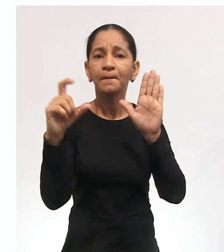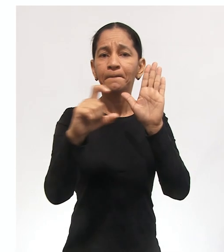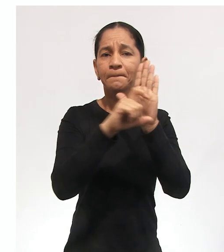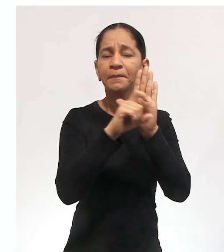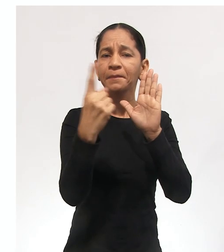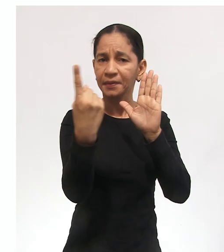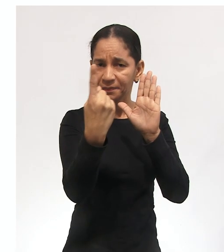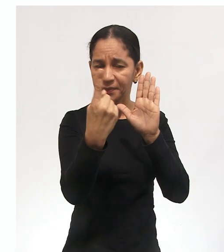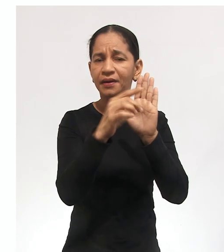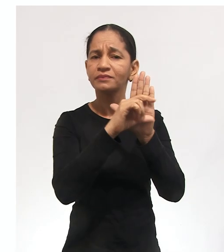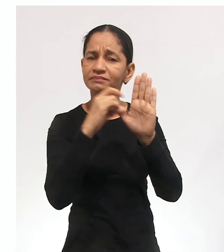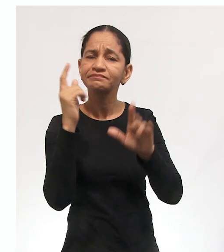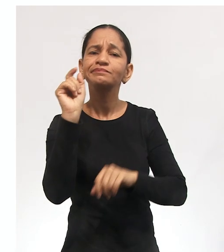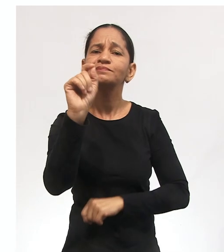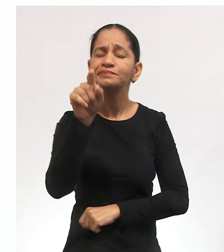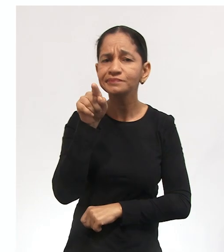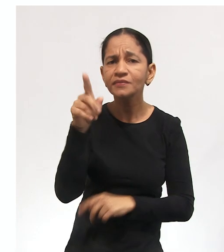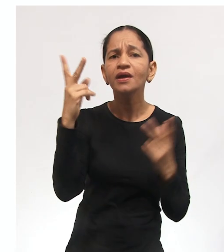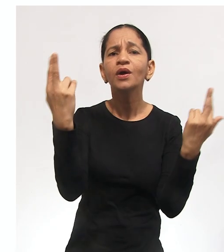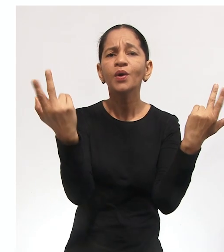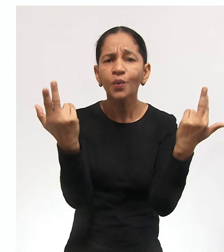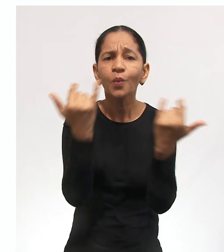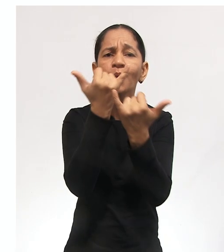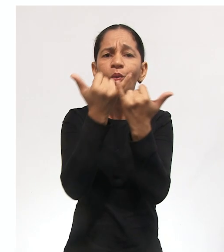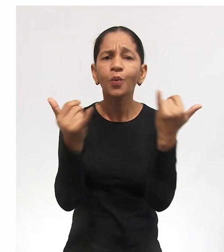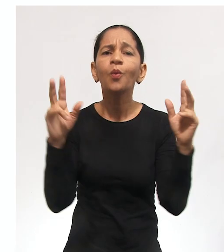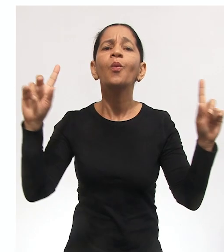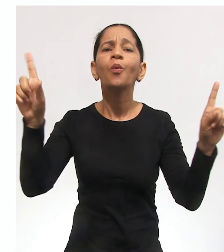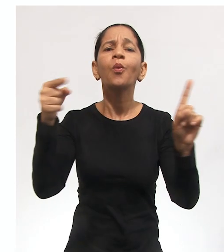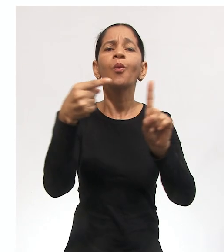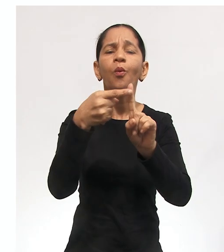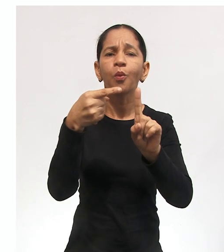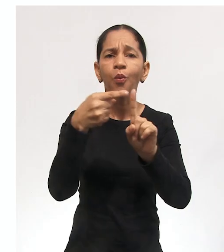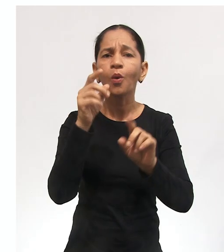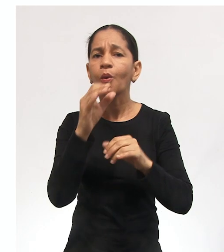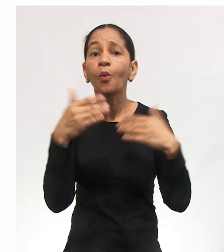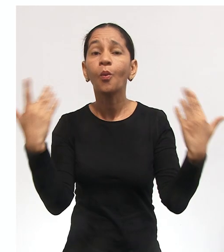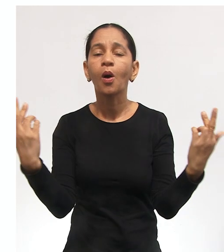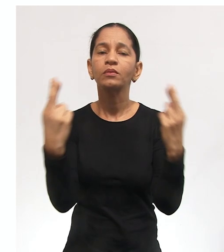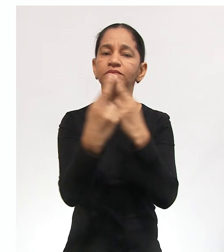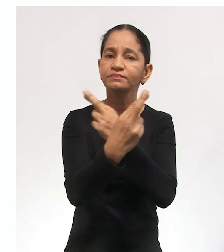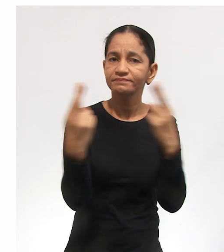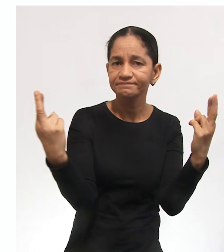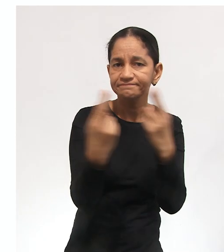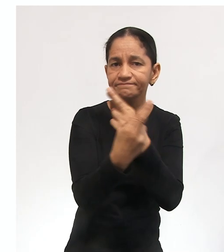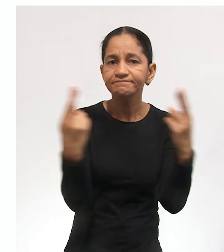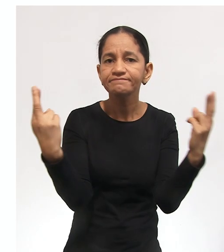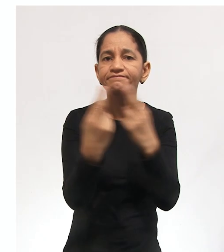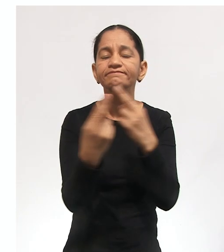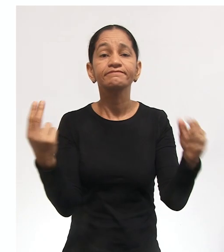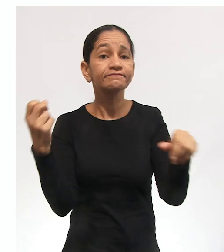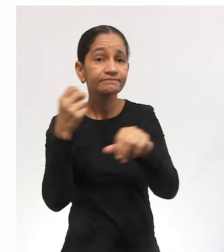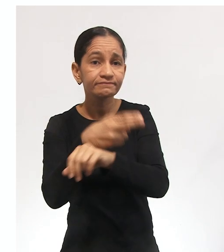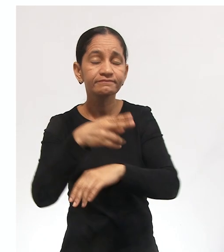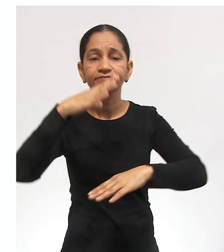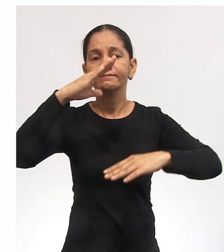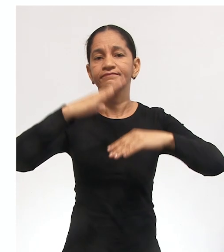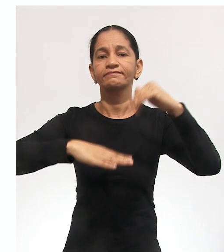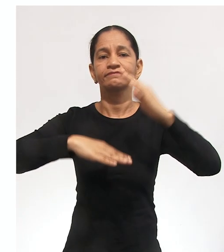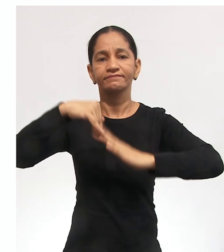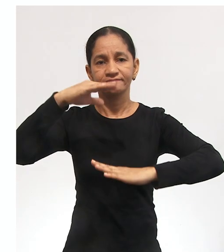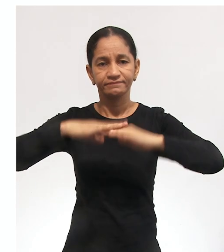gente assim: equiparam-se ao empregador para fins exclusivos de relação de emprego os